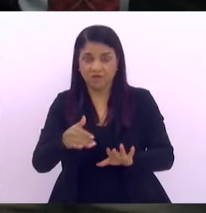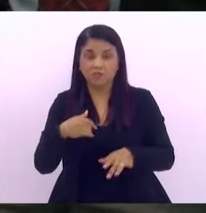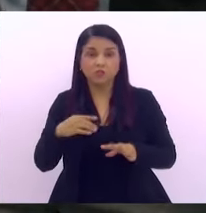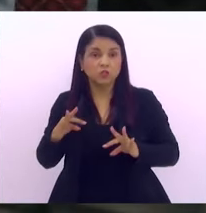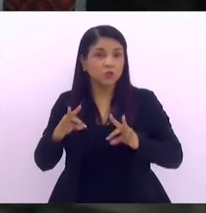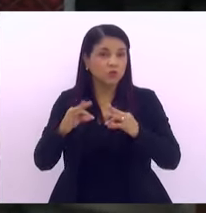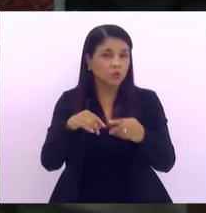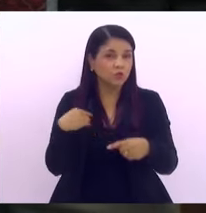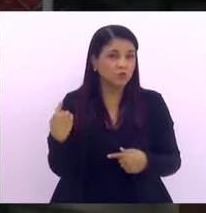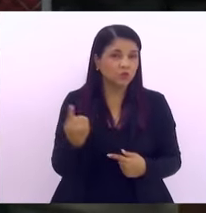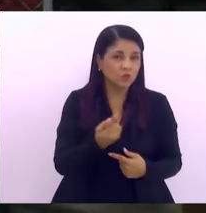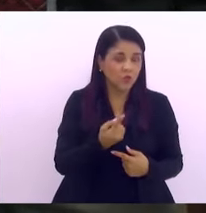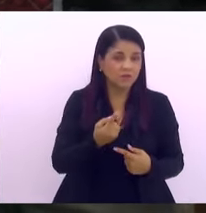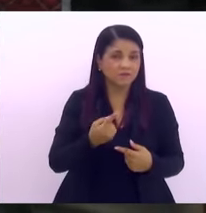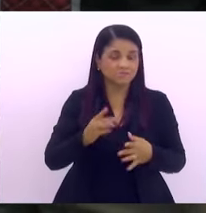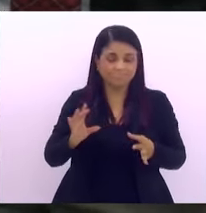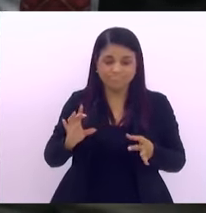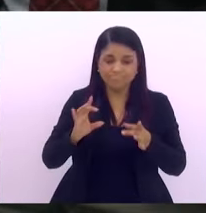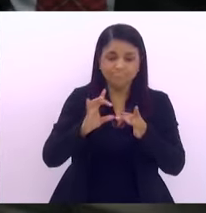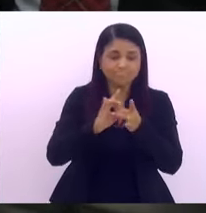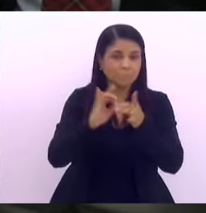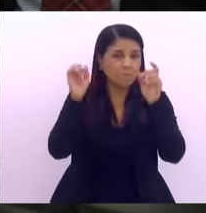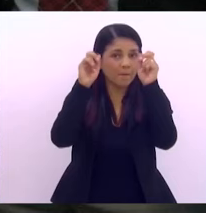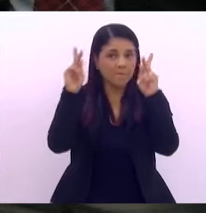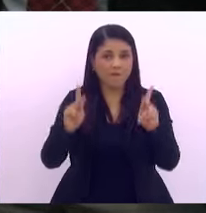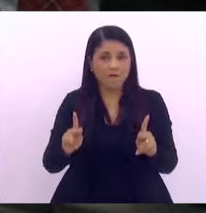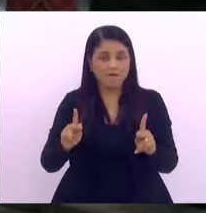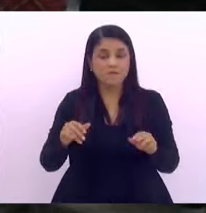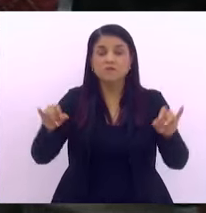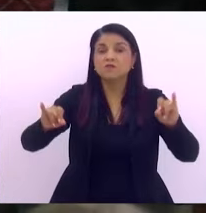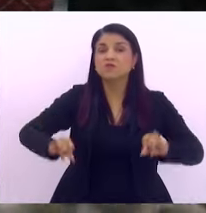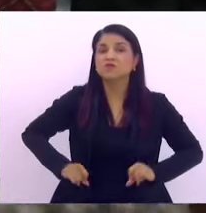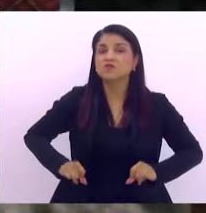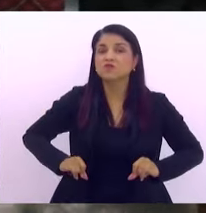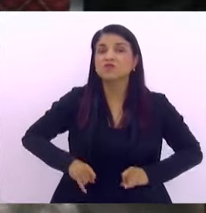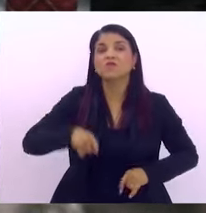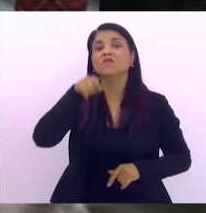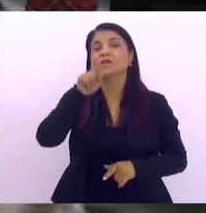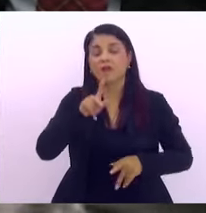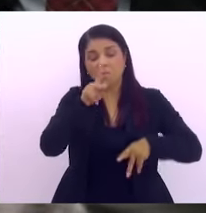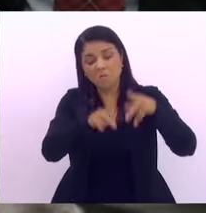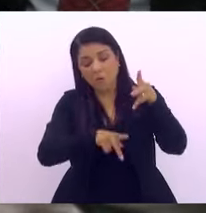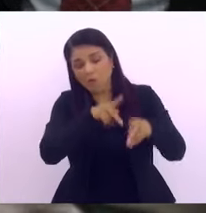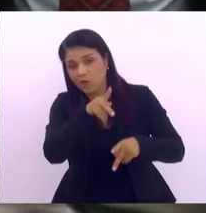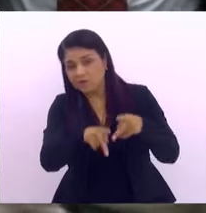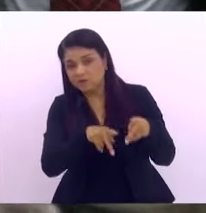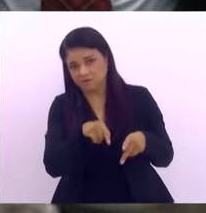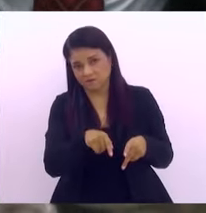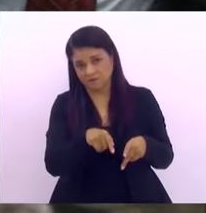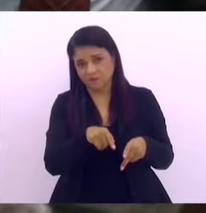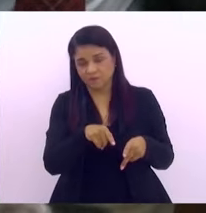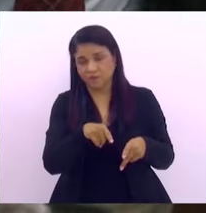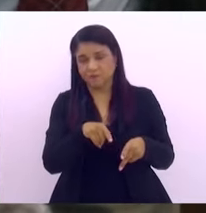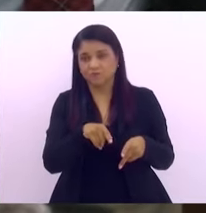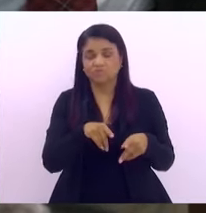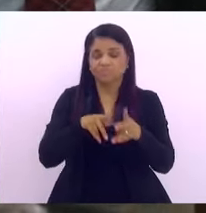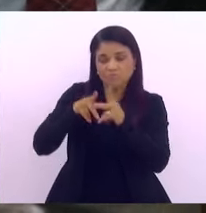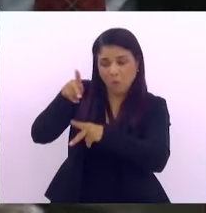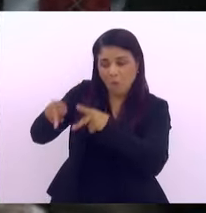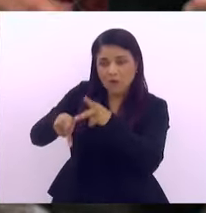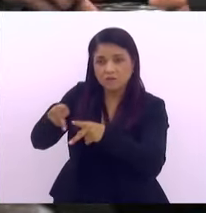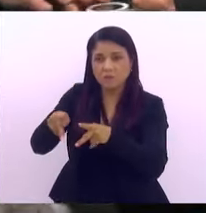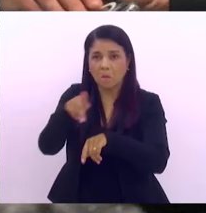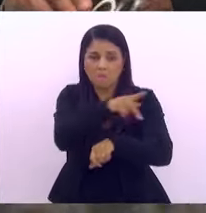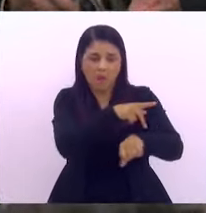irmanar na paz. Quem mais sofre são as populações de um lado e de outro. Mas, de qualquer maneira,